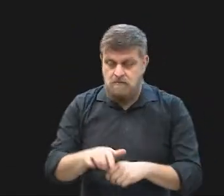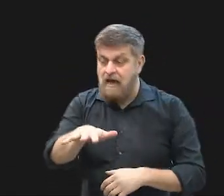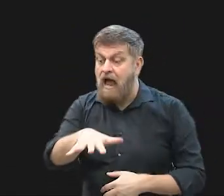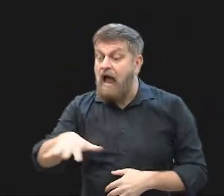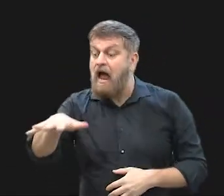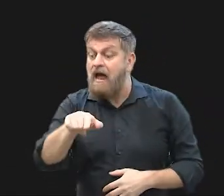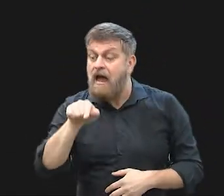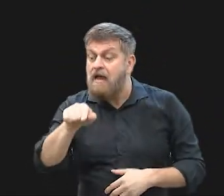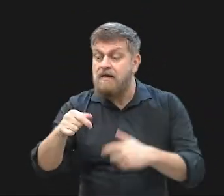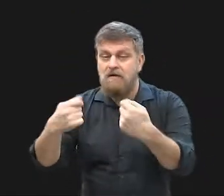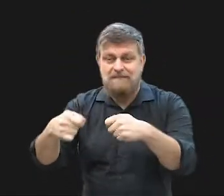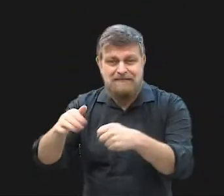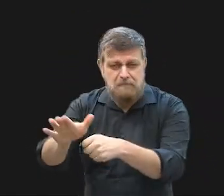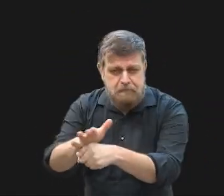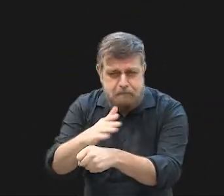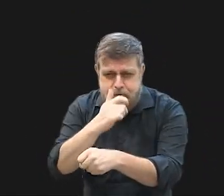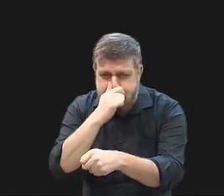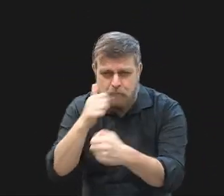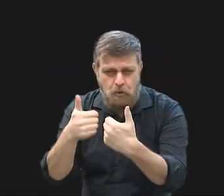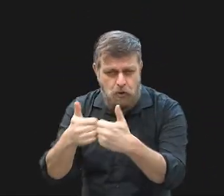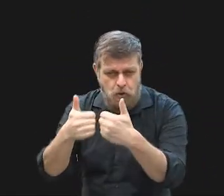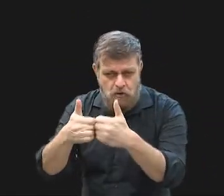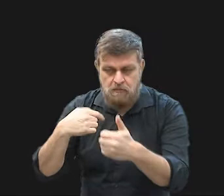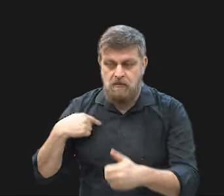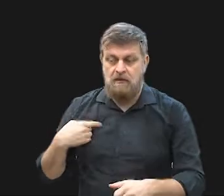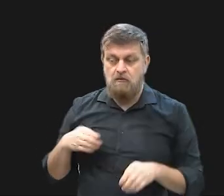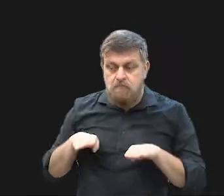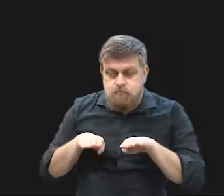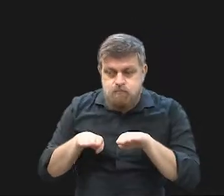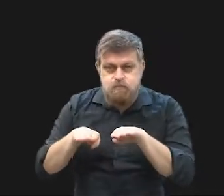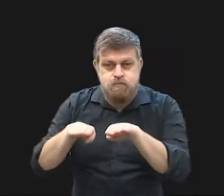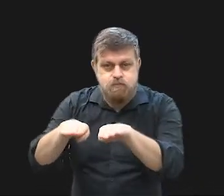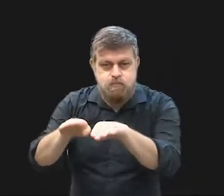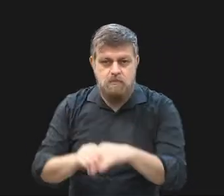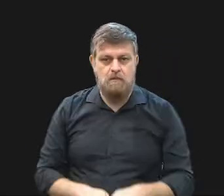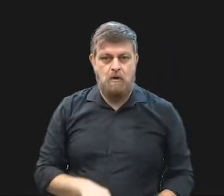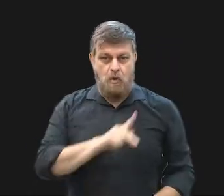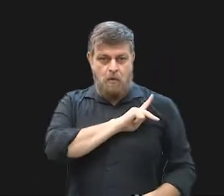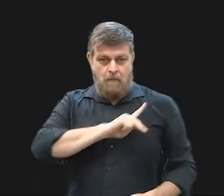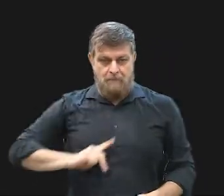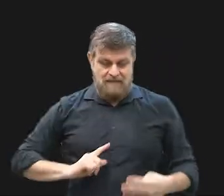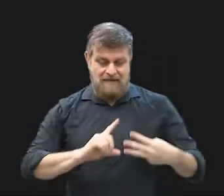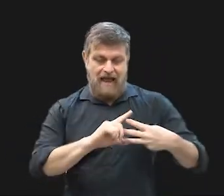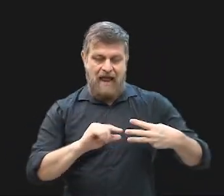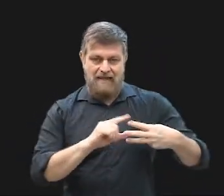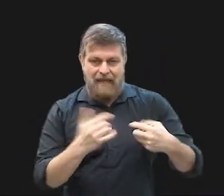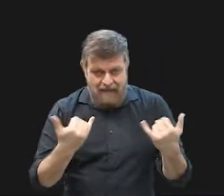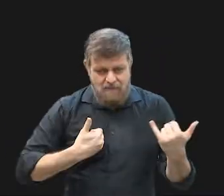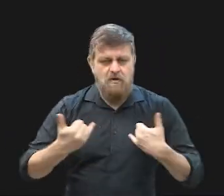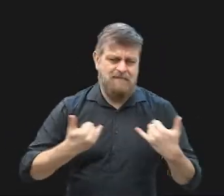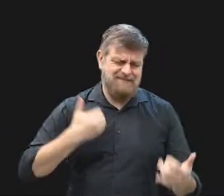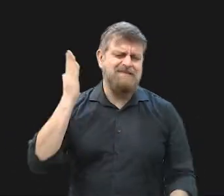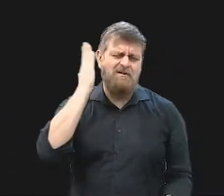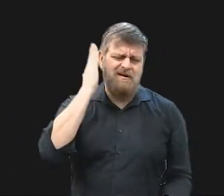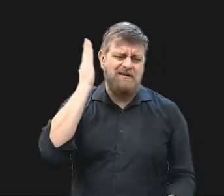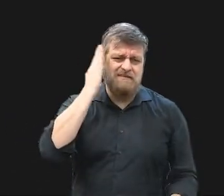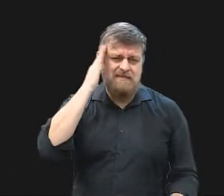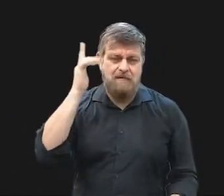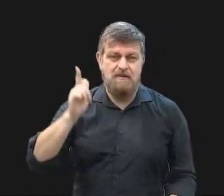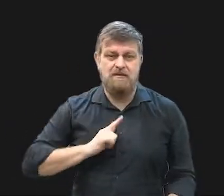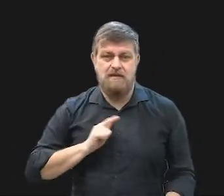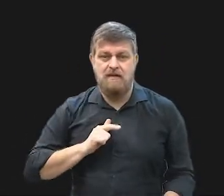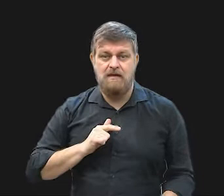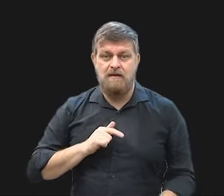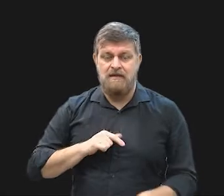são mais populosas. Isso, o presidente da INDEC tem essa informação, tá? Ele sabe qual linha